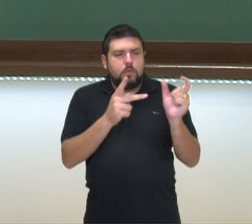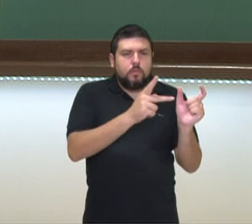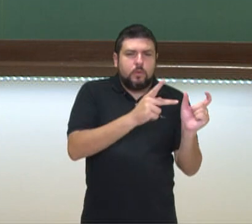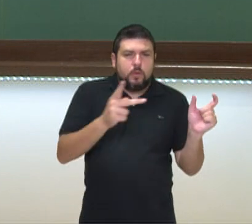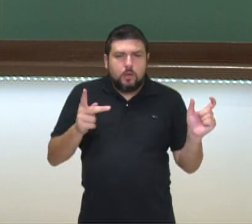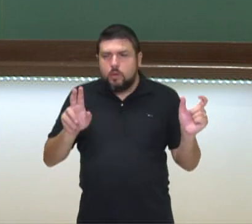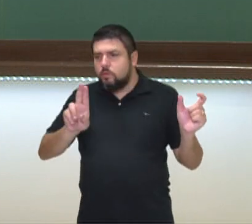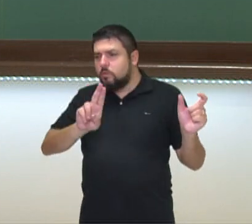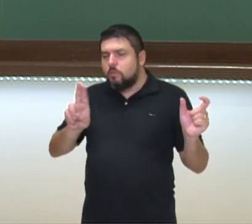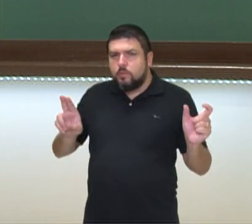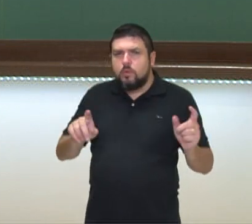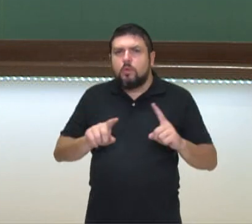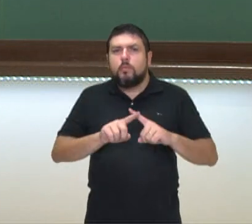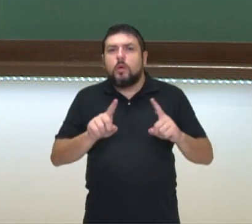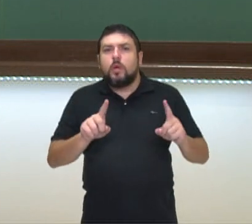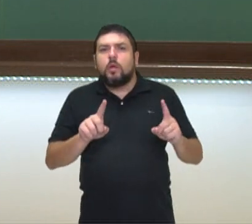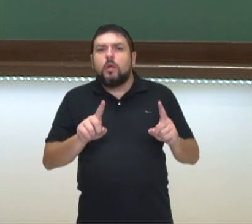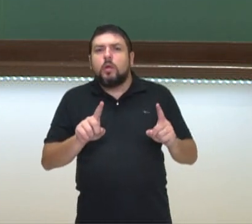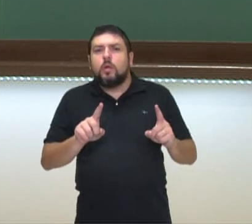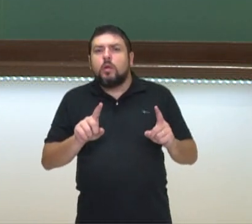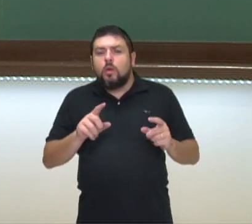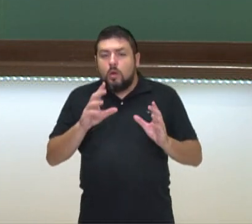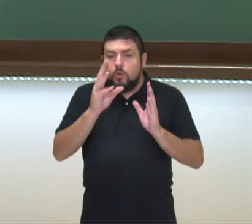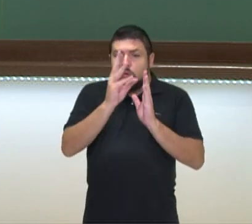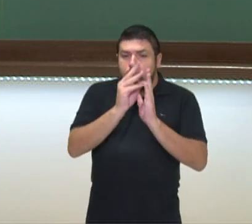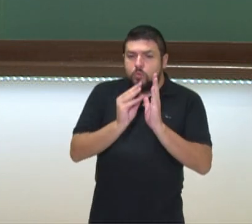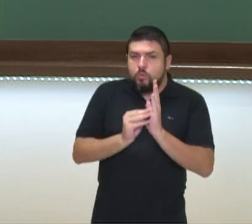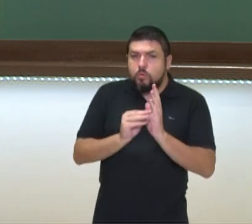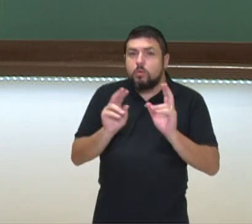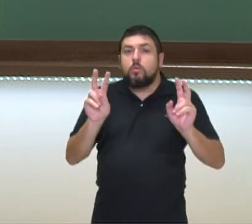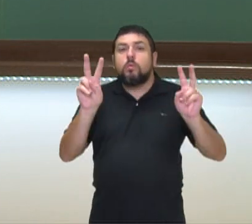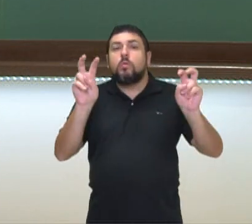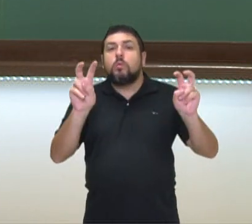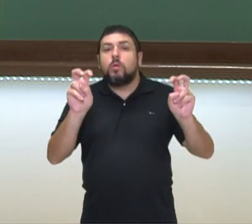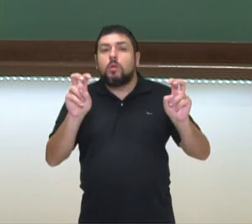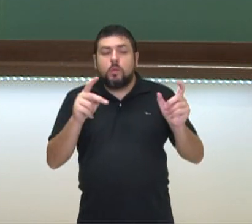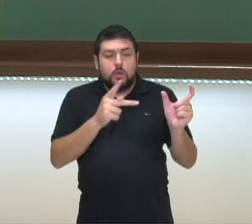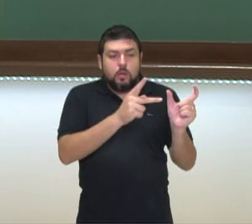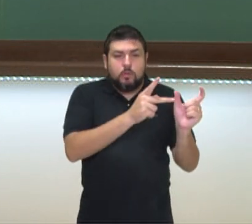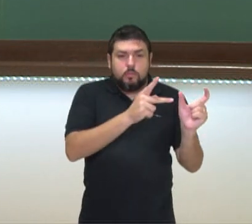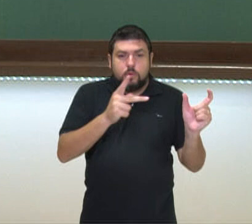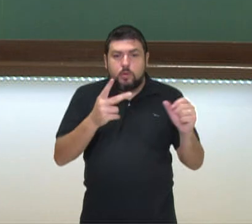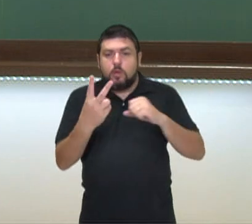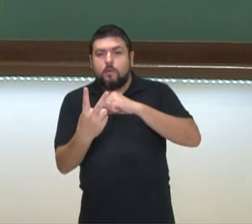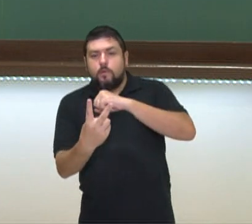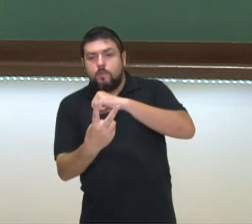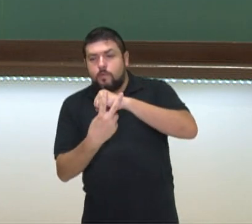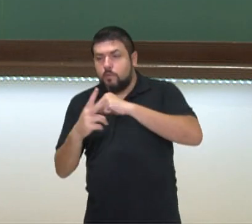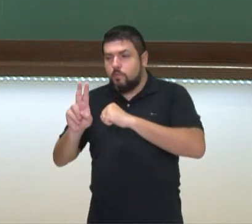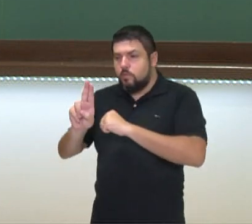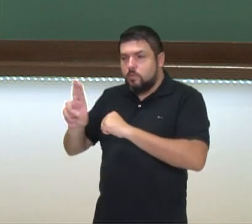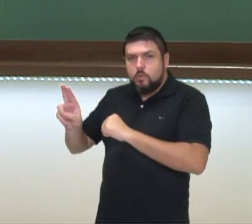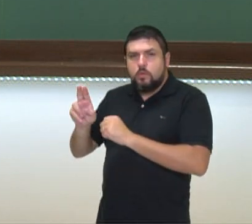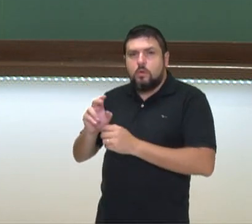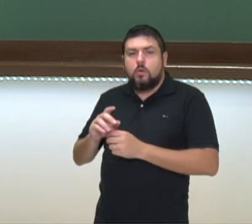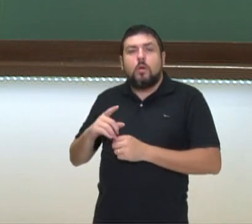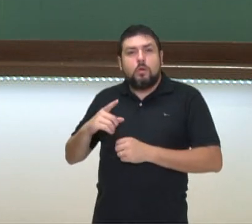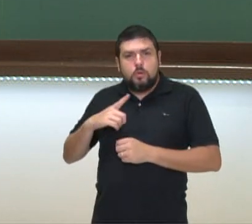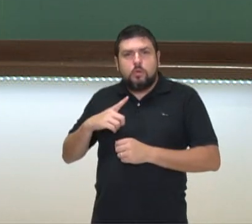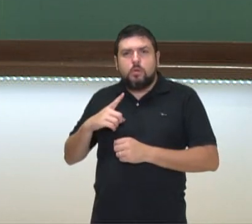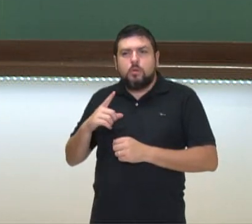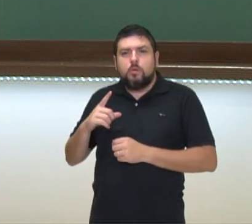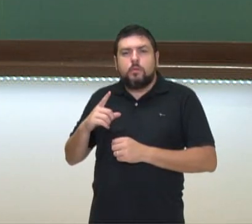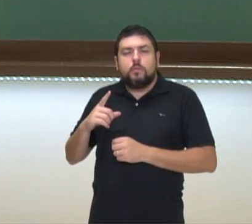com o predicado verbo nominal? Porque a somatória do predicado nominal com o predicado verbal,